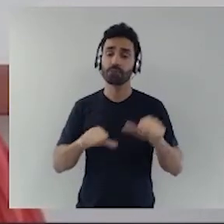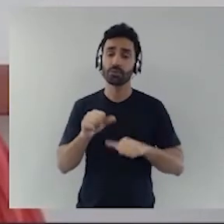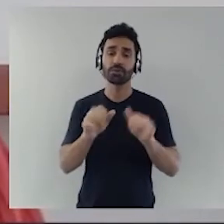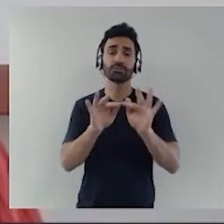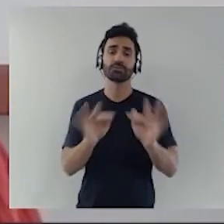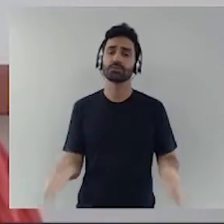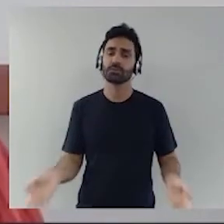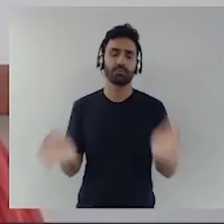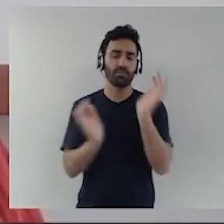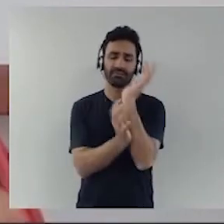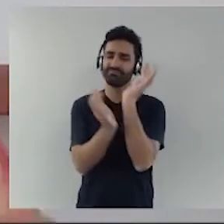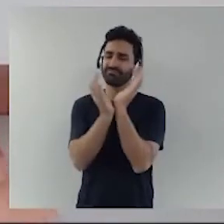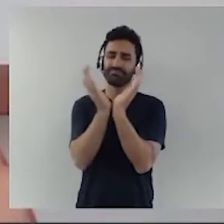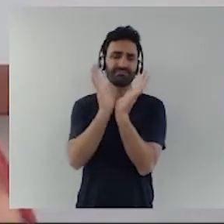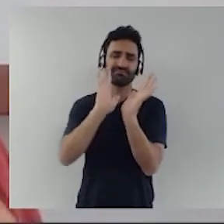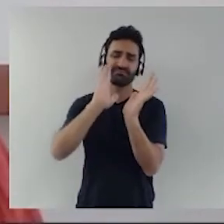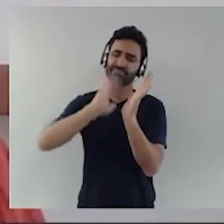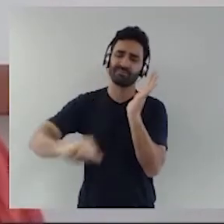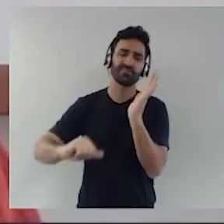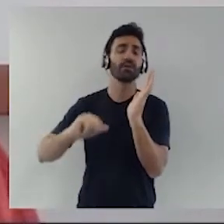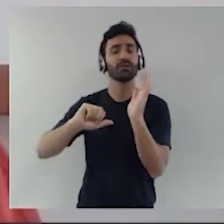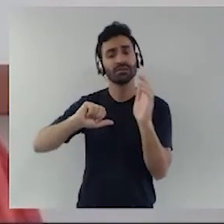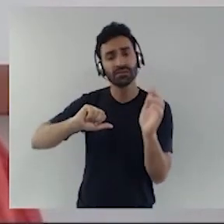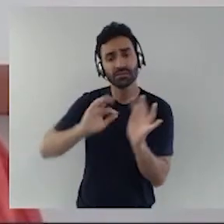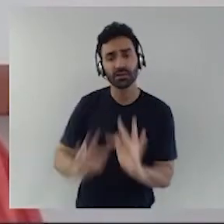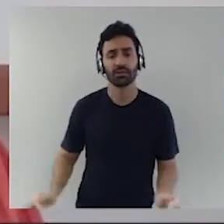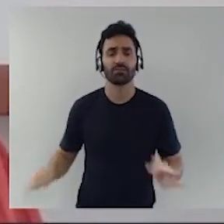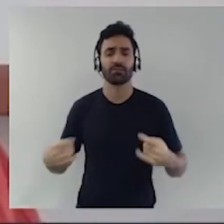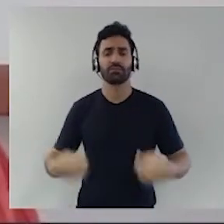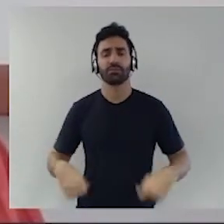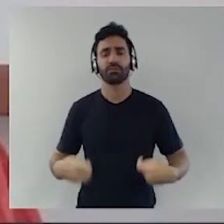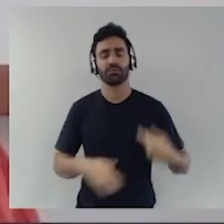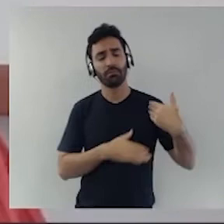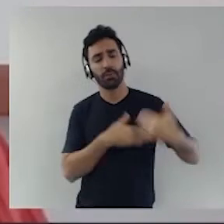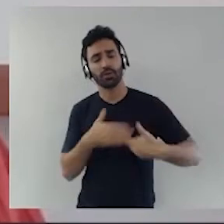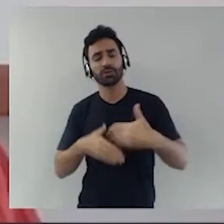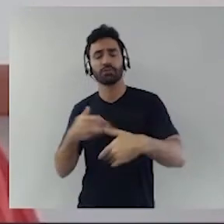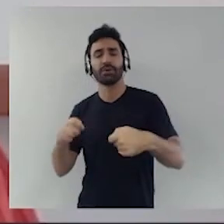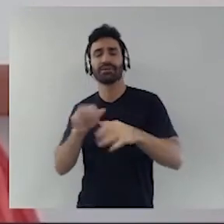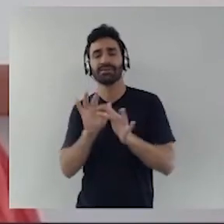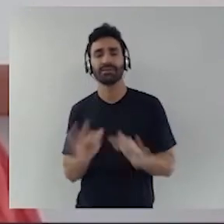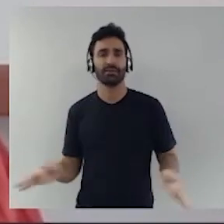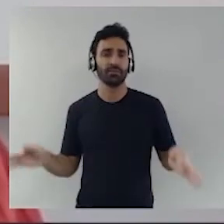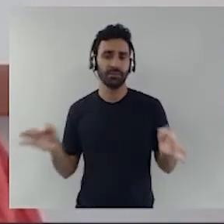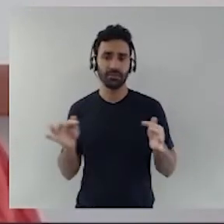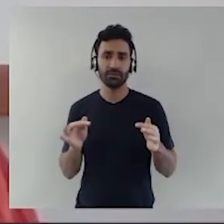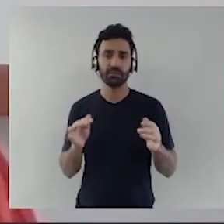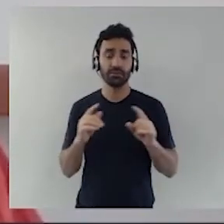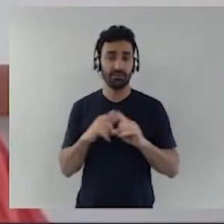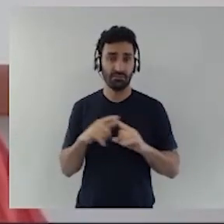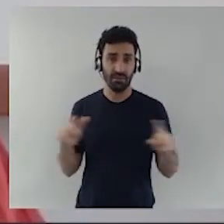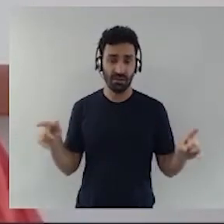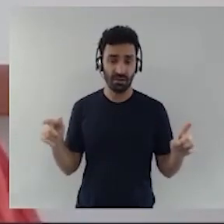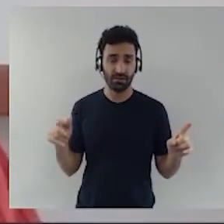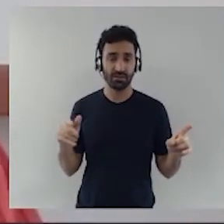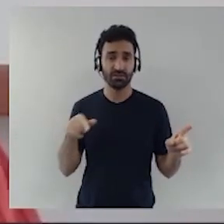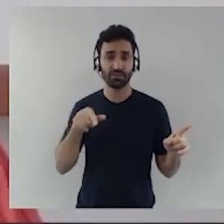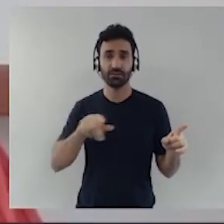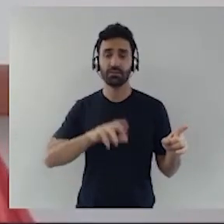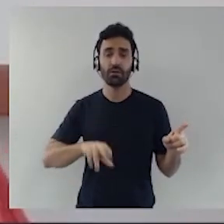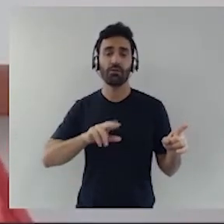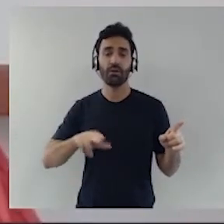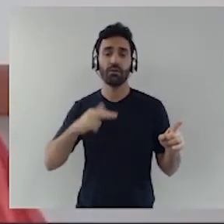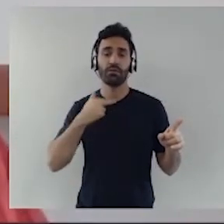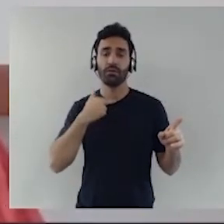da burocracia simplificação do procedimento isso não significa isto não é